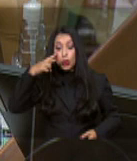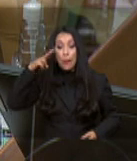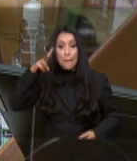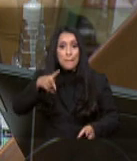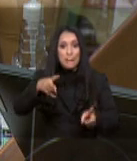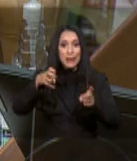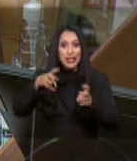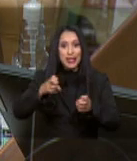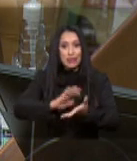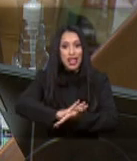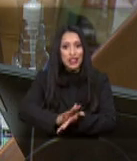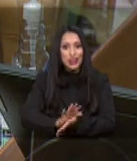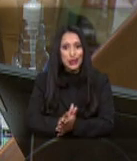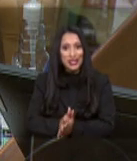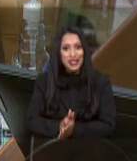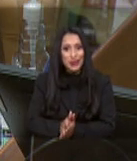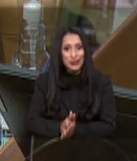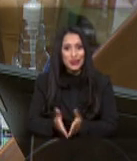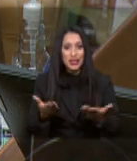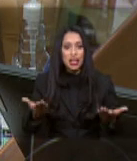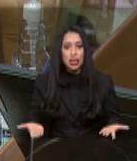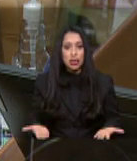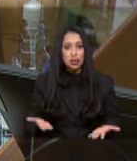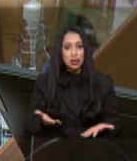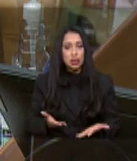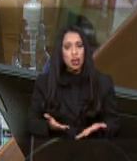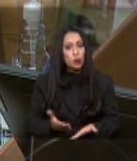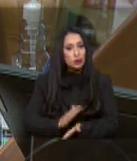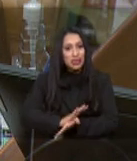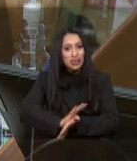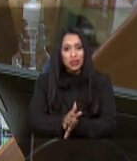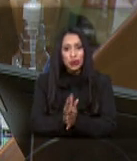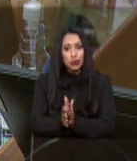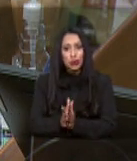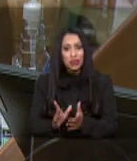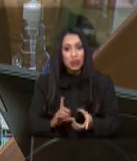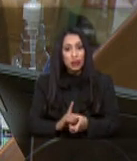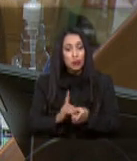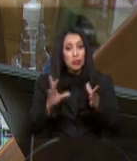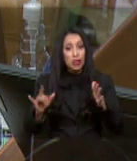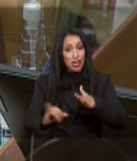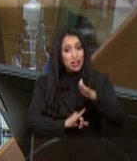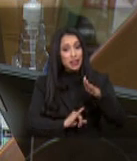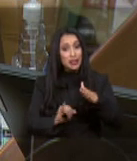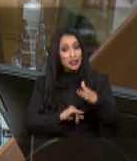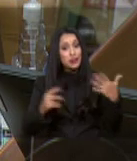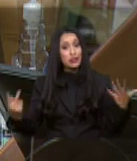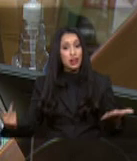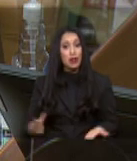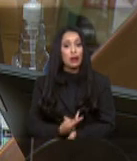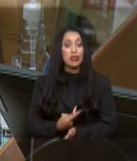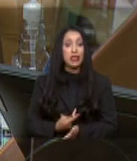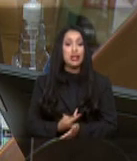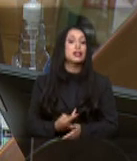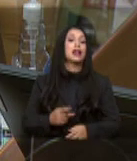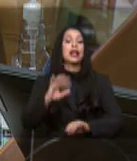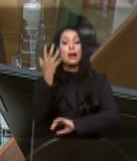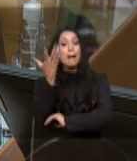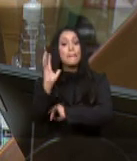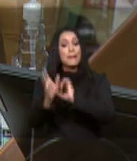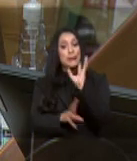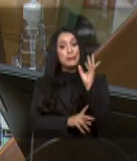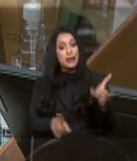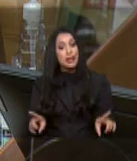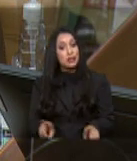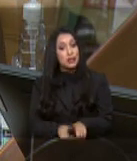54. Por isso é que eu digo que é uma derivação democrática do que acontece nas instituições e que aqui na parte ambiental também vem